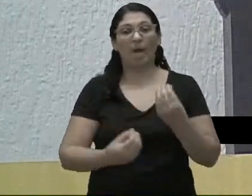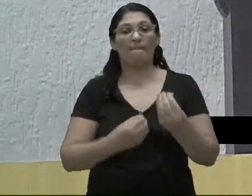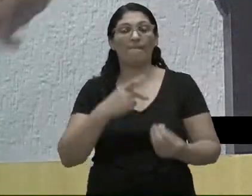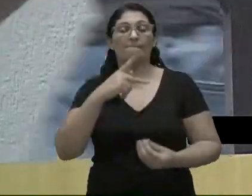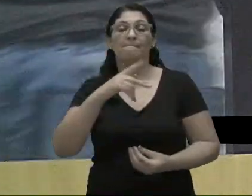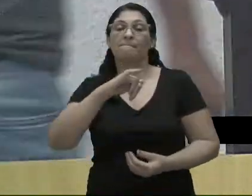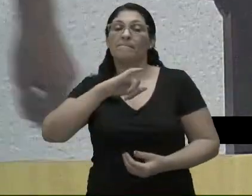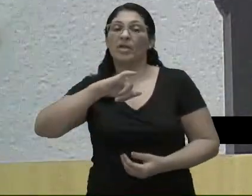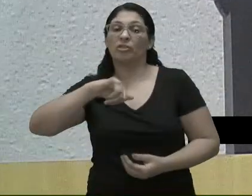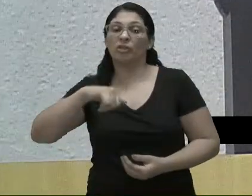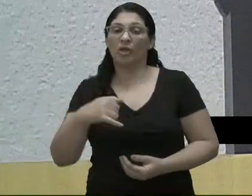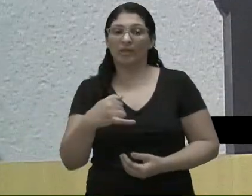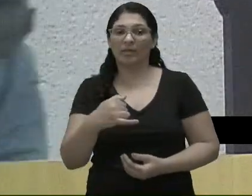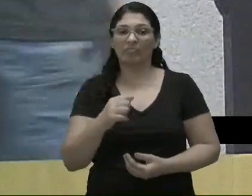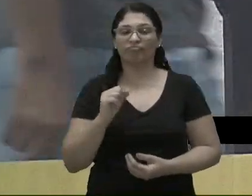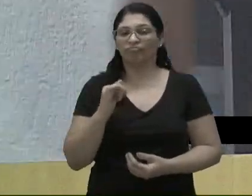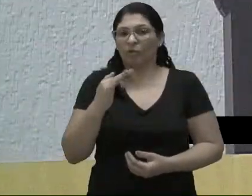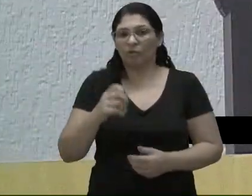significativa.